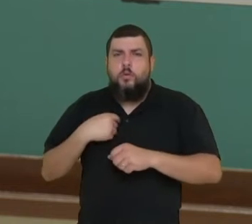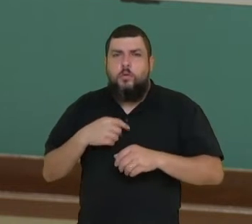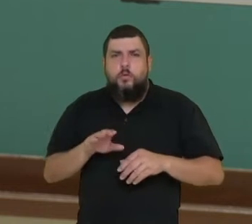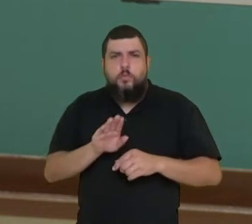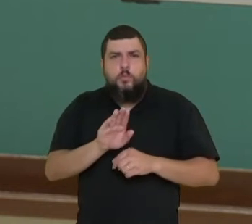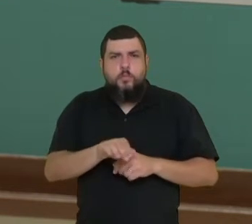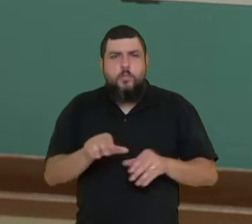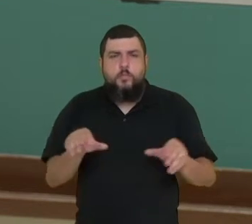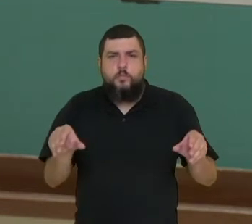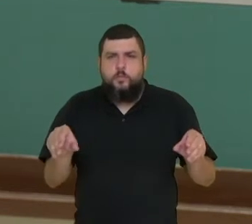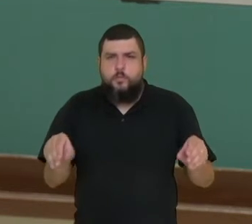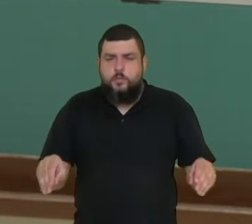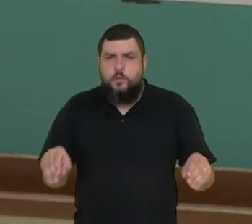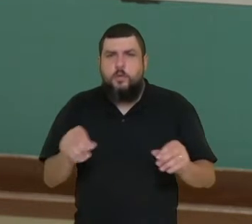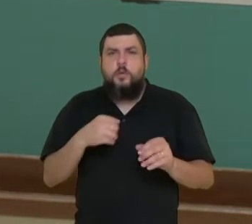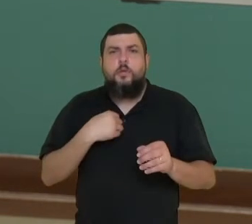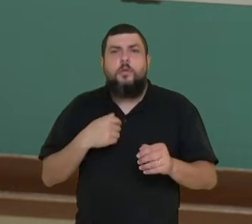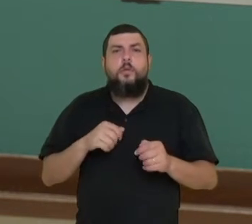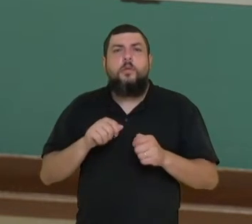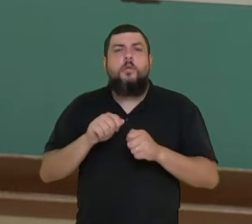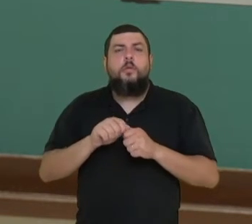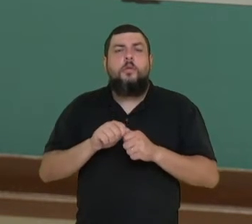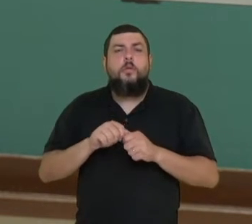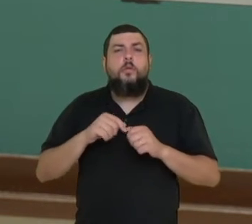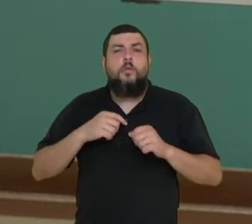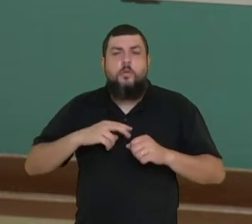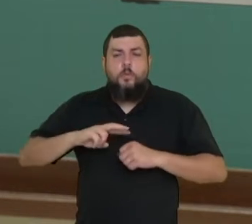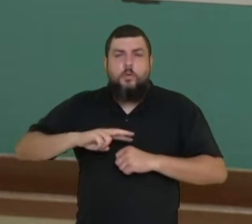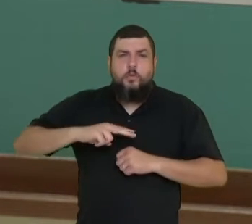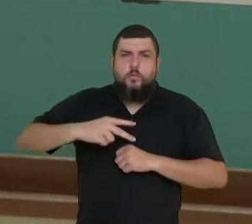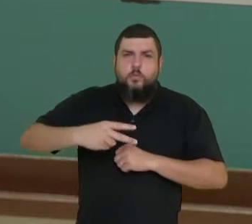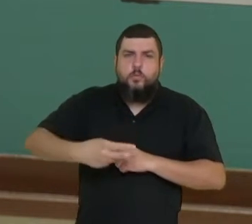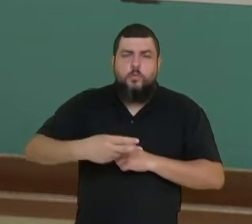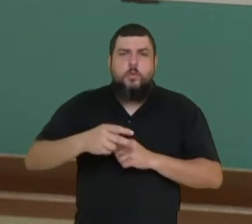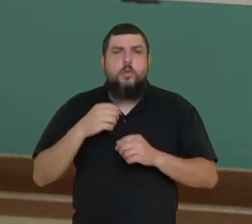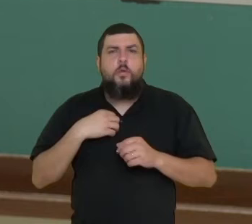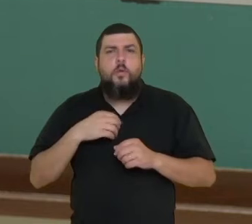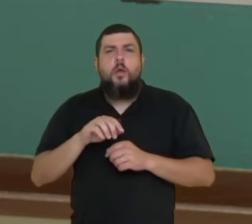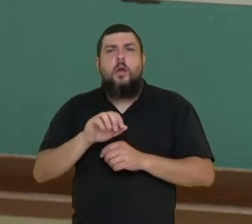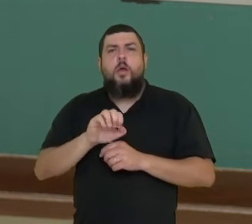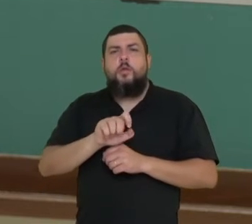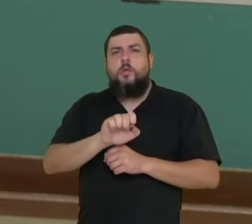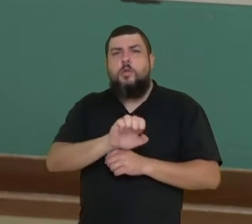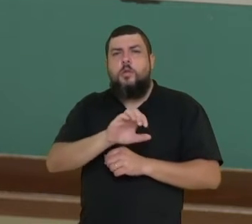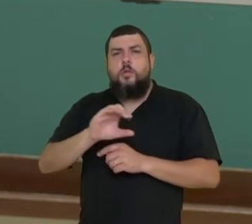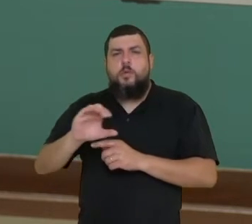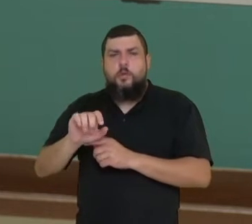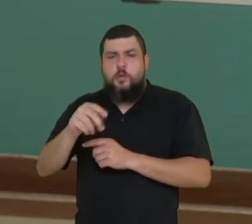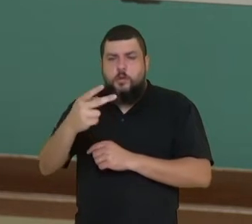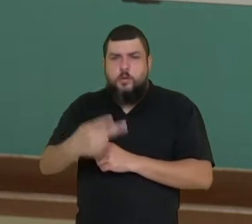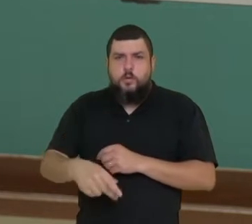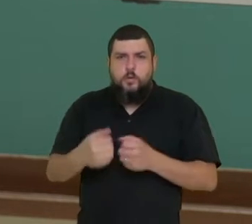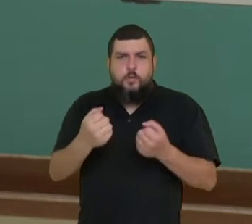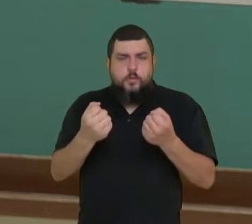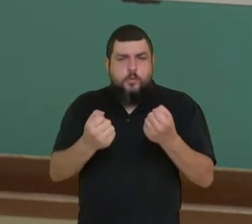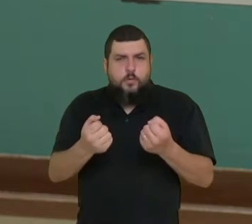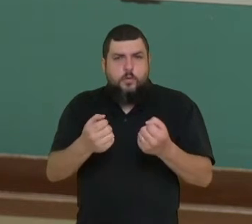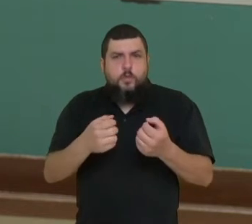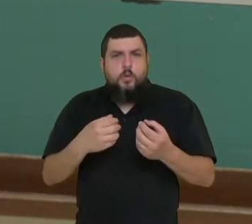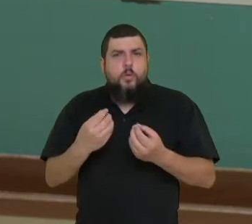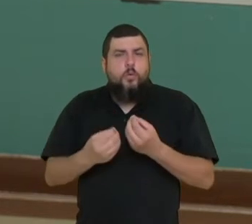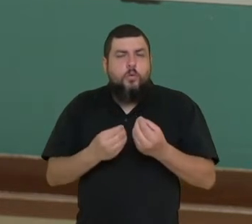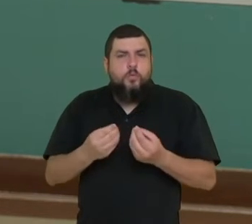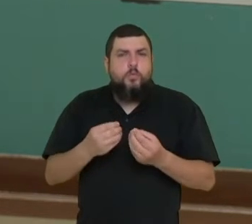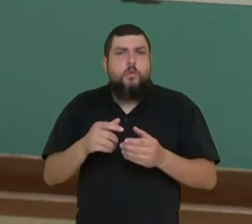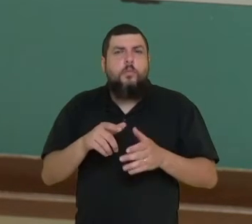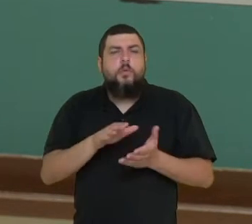freio de um carro, eu estaria transferindo a energia cinética do carro para a energia térmica, o trabalho da força de atrito